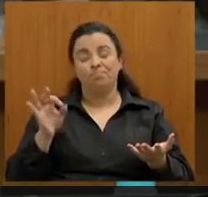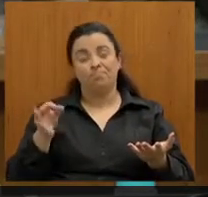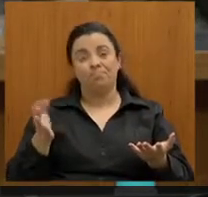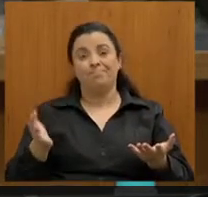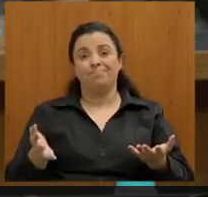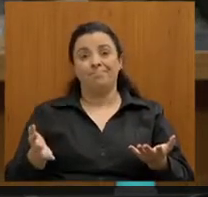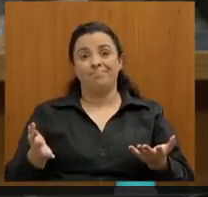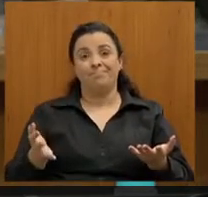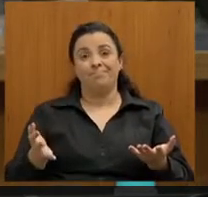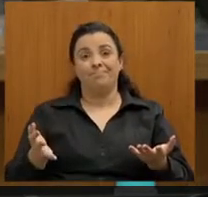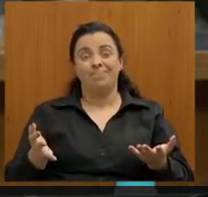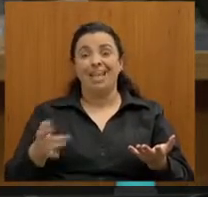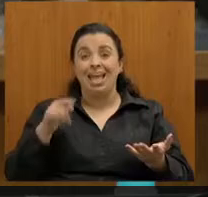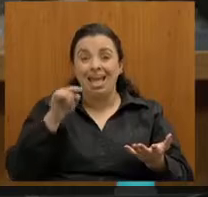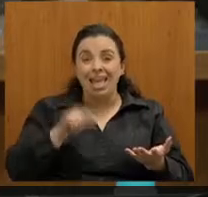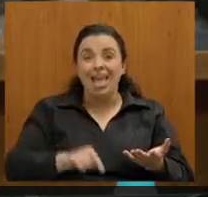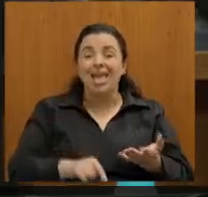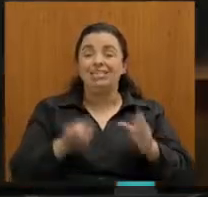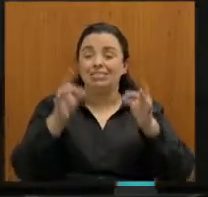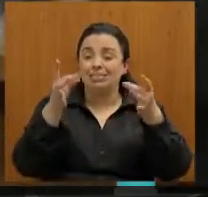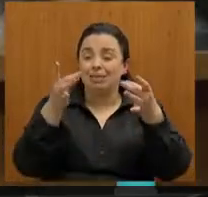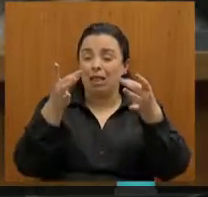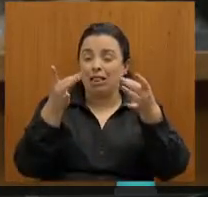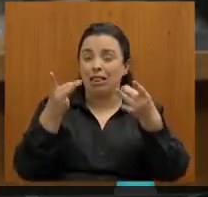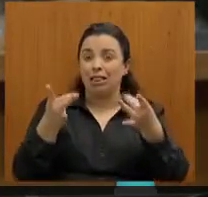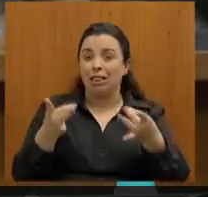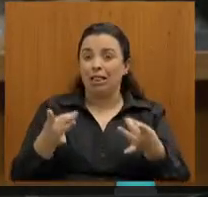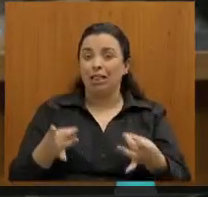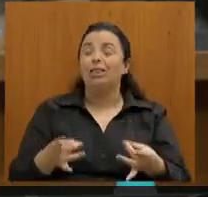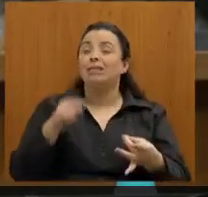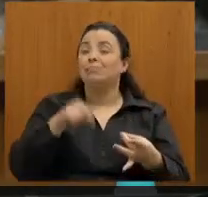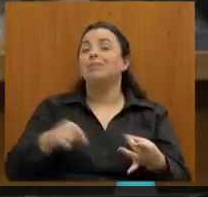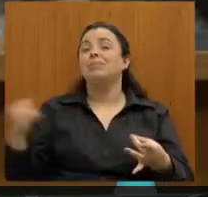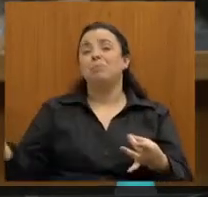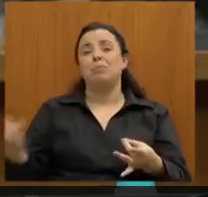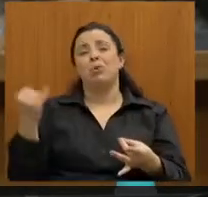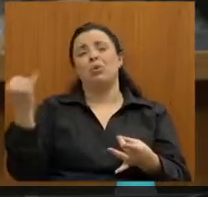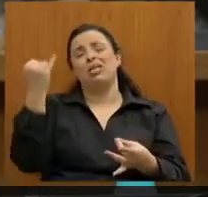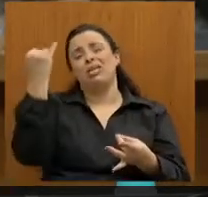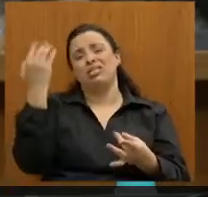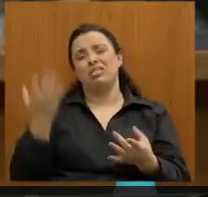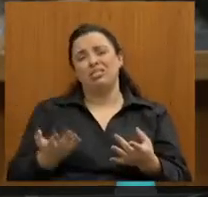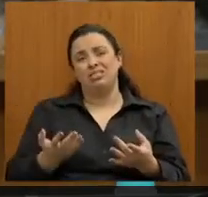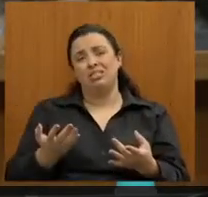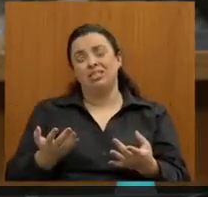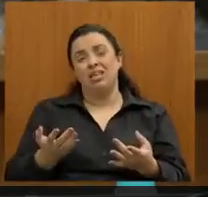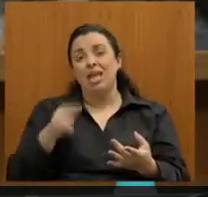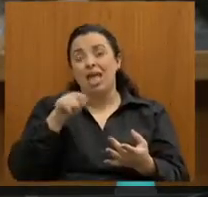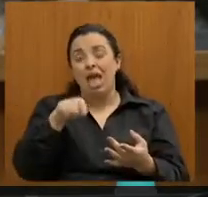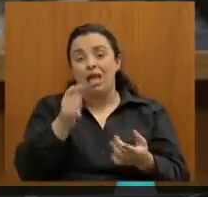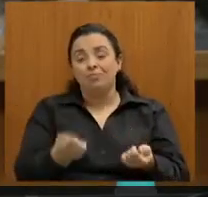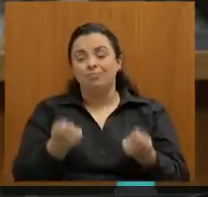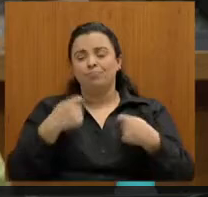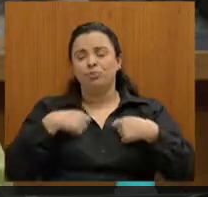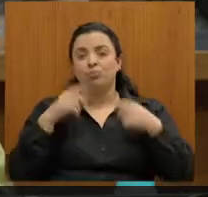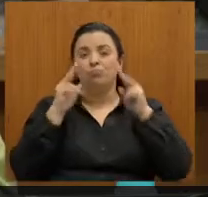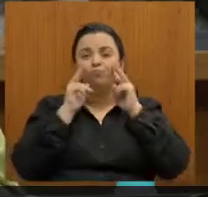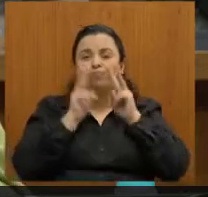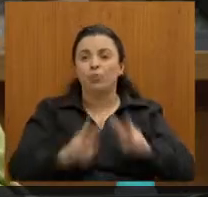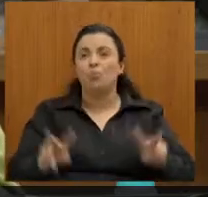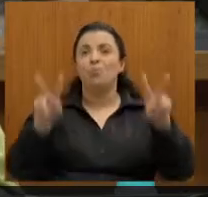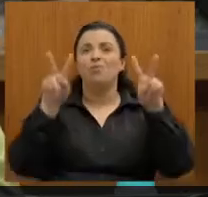o e estas especializações elas são necessárias elas nos permitem trazer um olhar